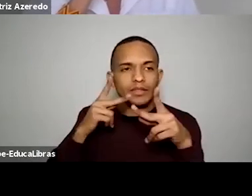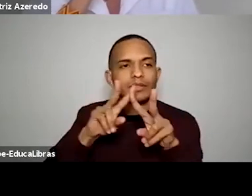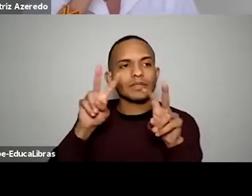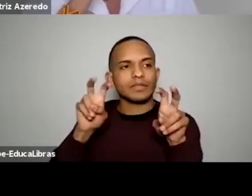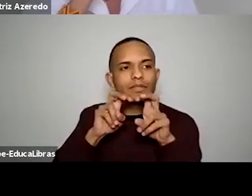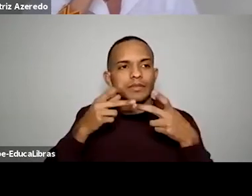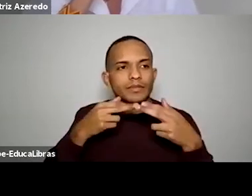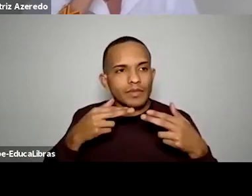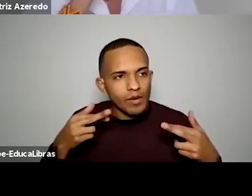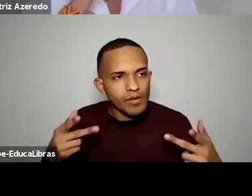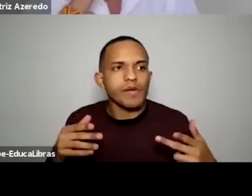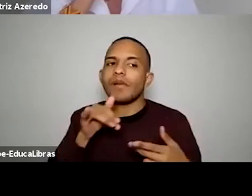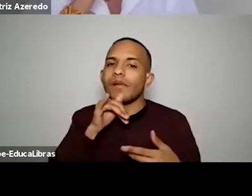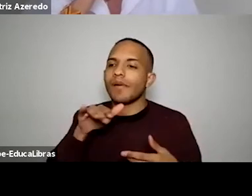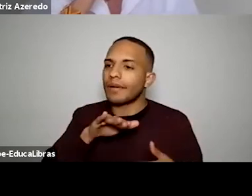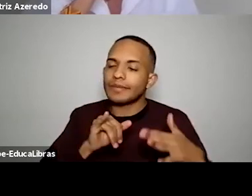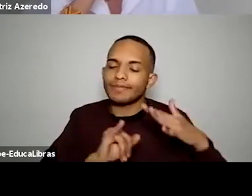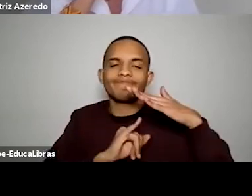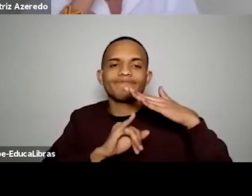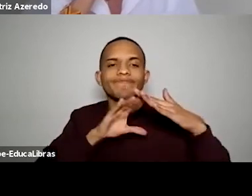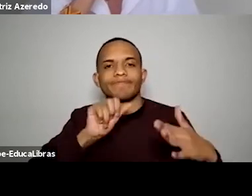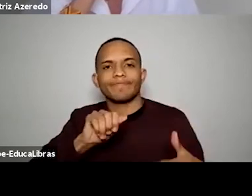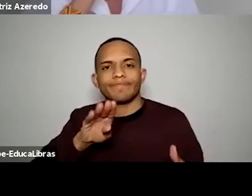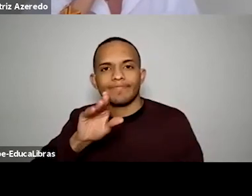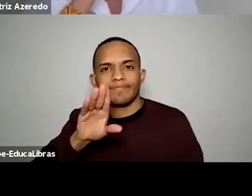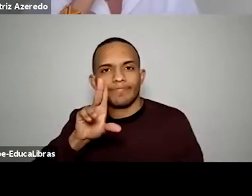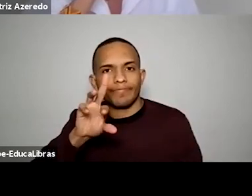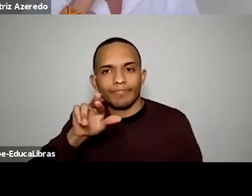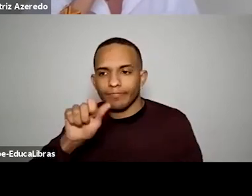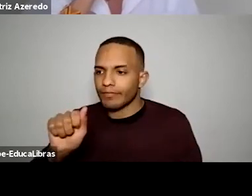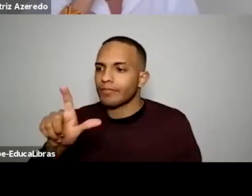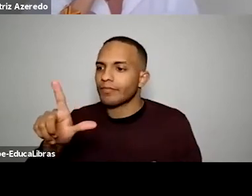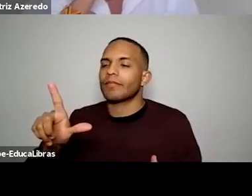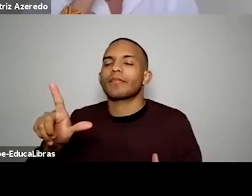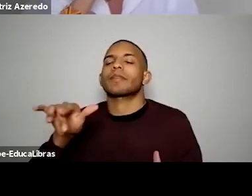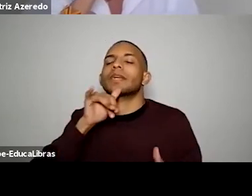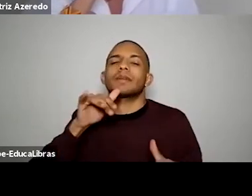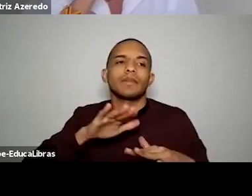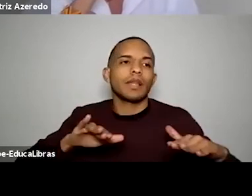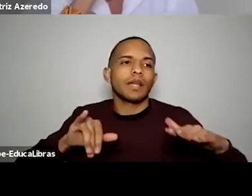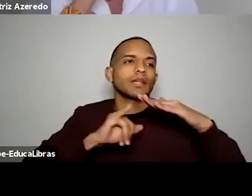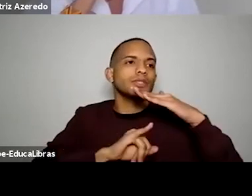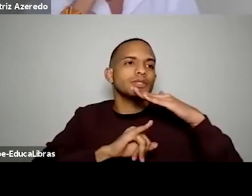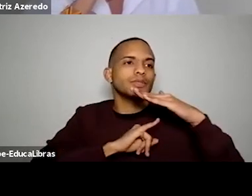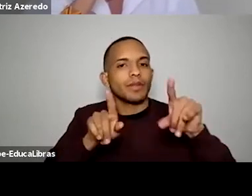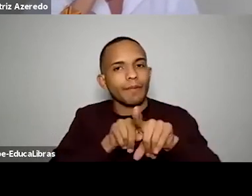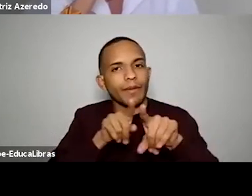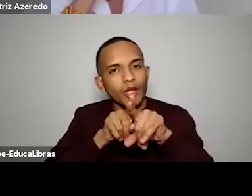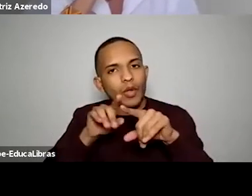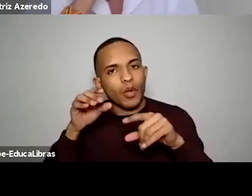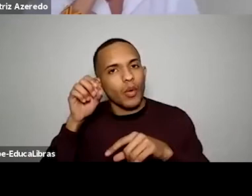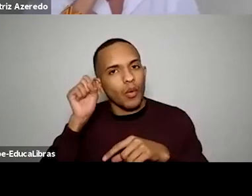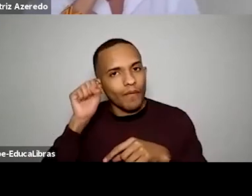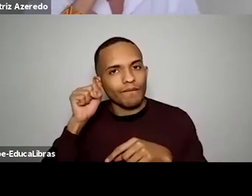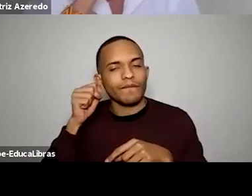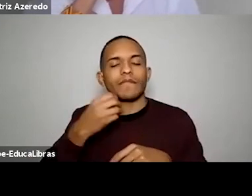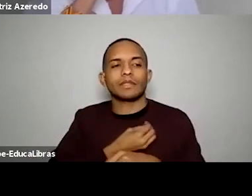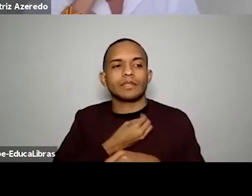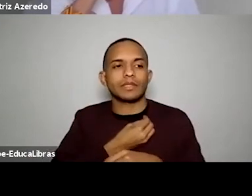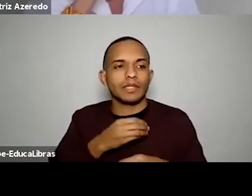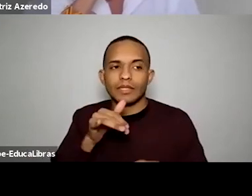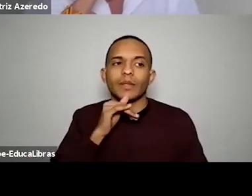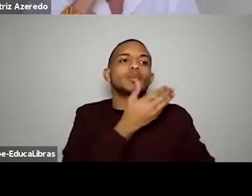CEOs da Fundação Dom Cabral, do Legacy, de que do papel das instituições e dos CEOs neste momento, de que a cultura de